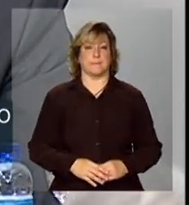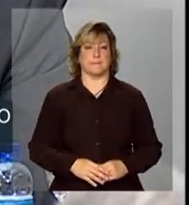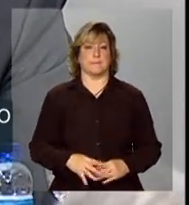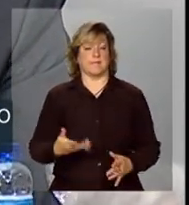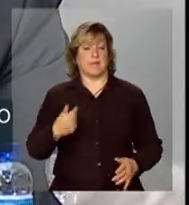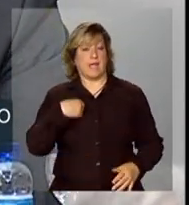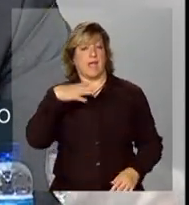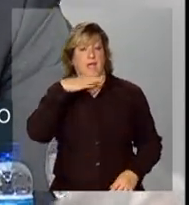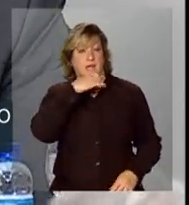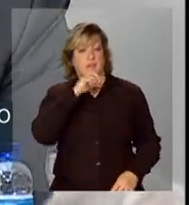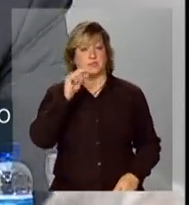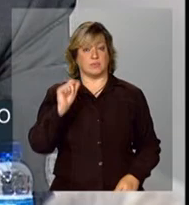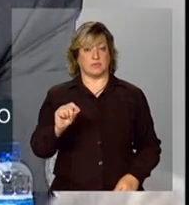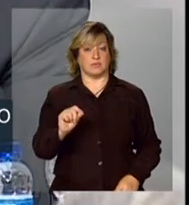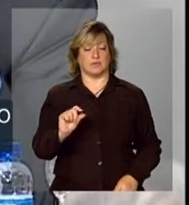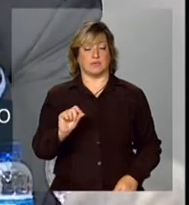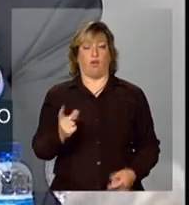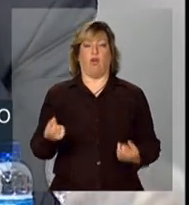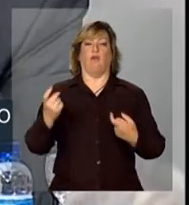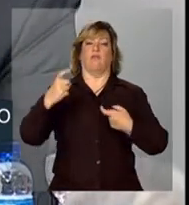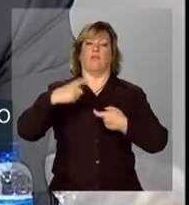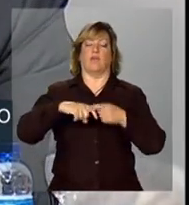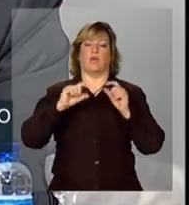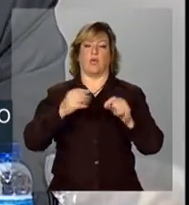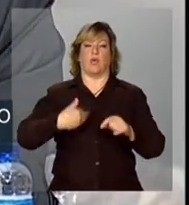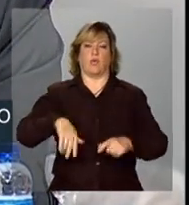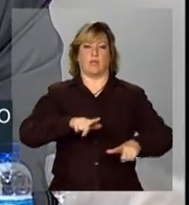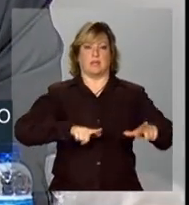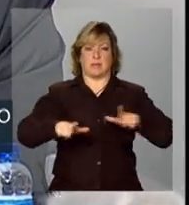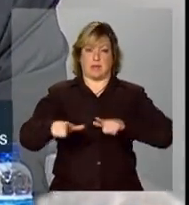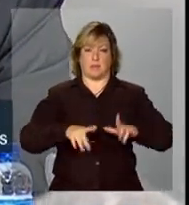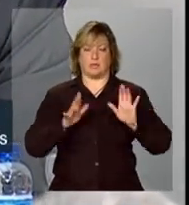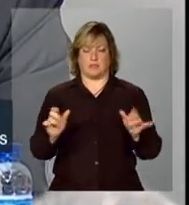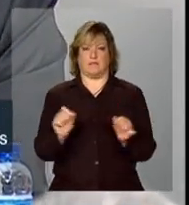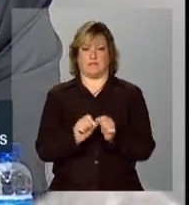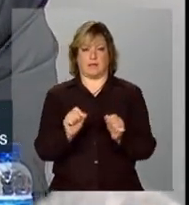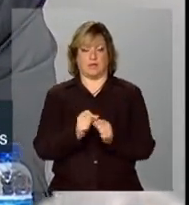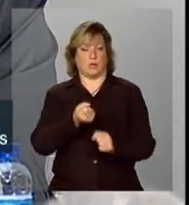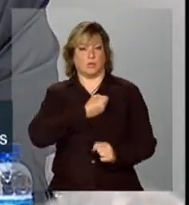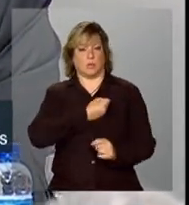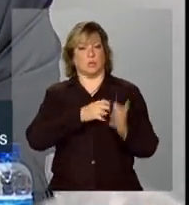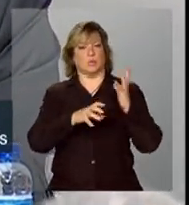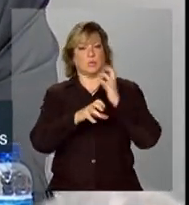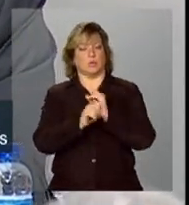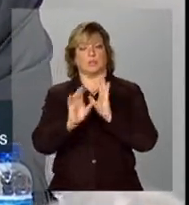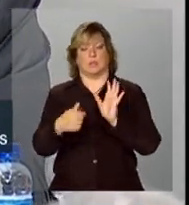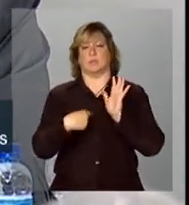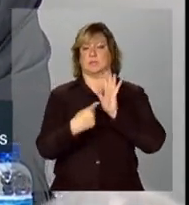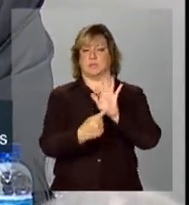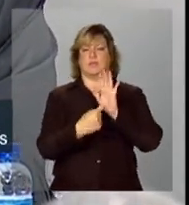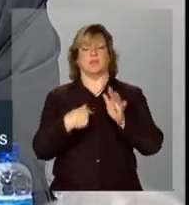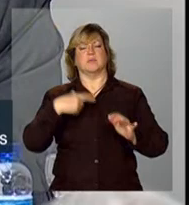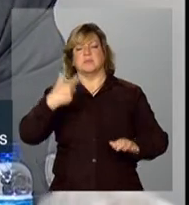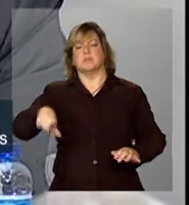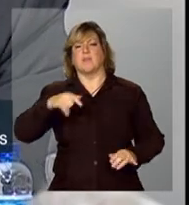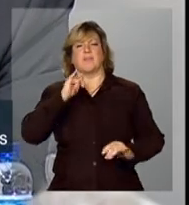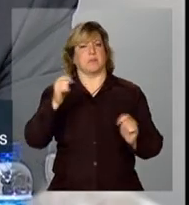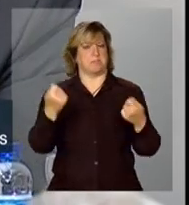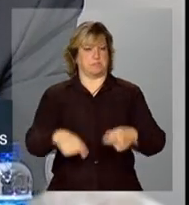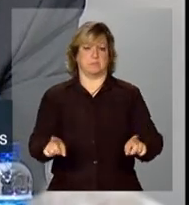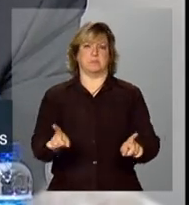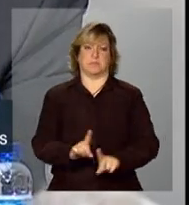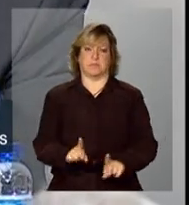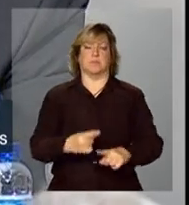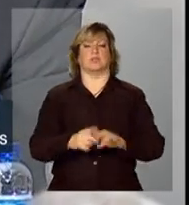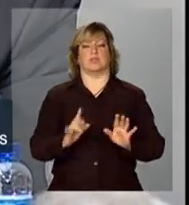eu acho que, voltando ao nosso trabalho que foi realizado, com os números que aqui foram expostos, eu não vou repeti-los, porque já